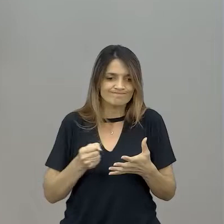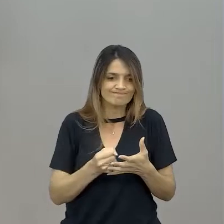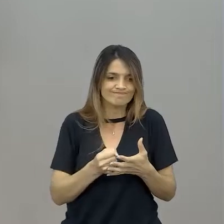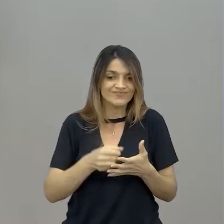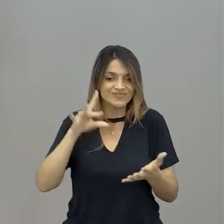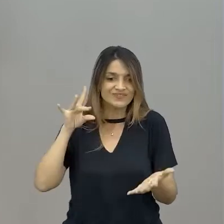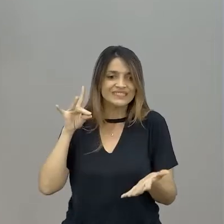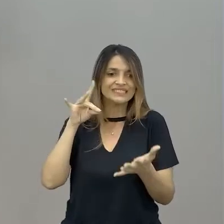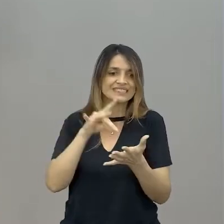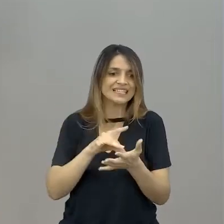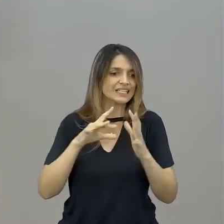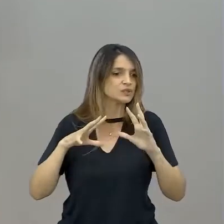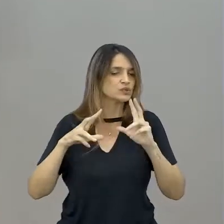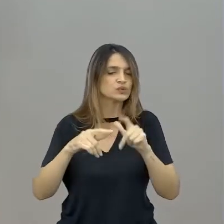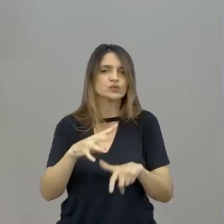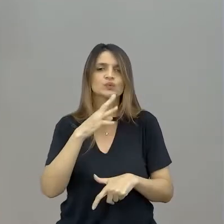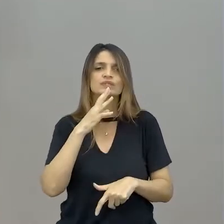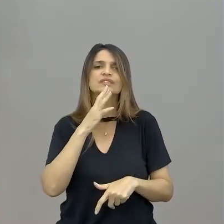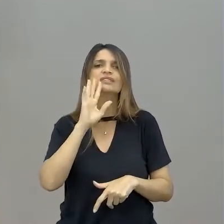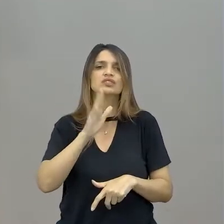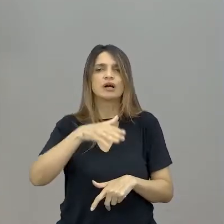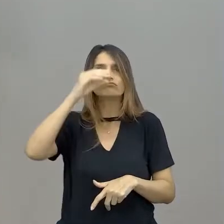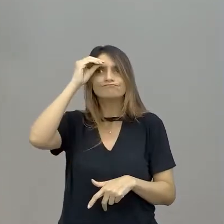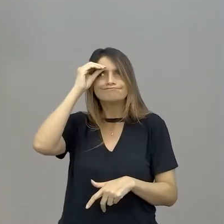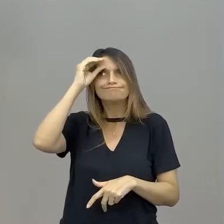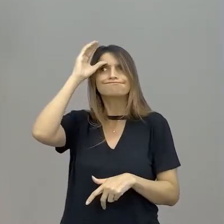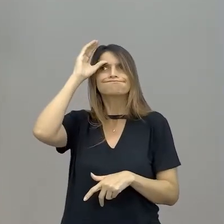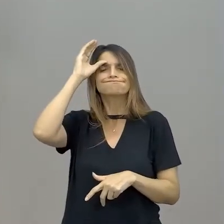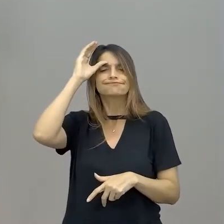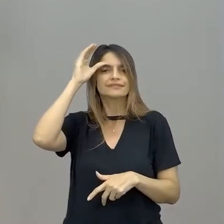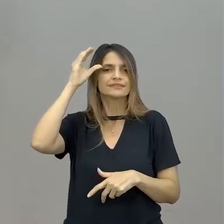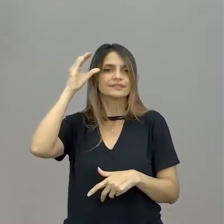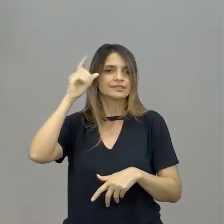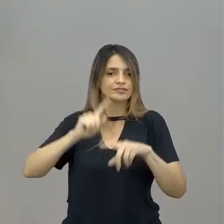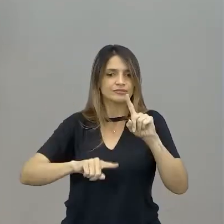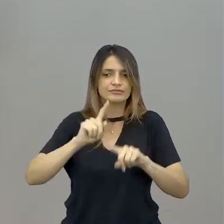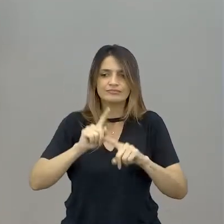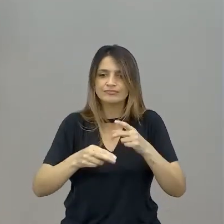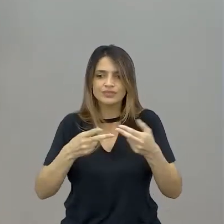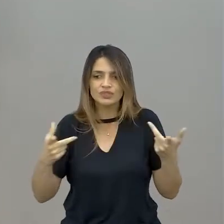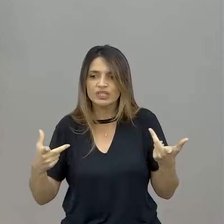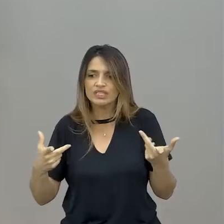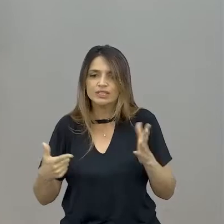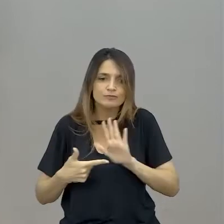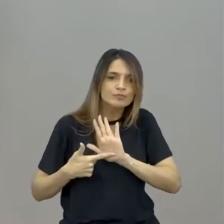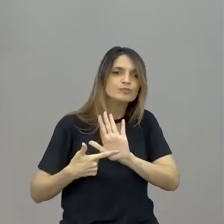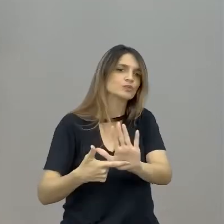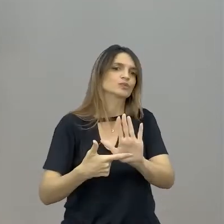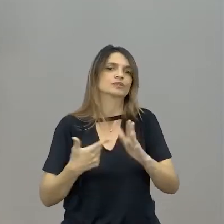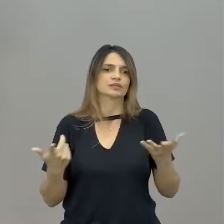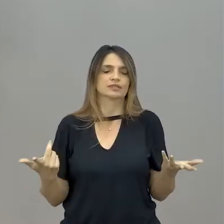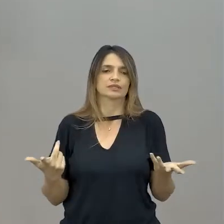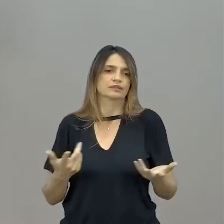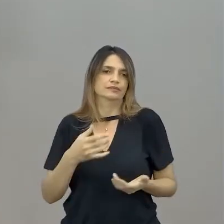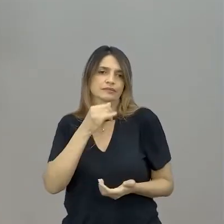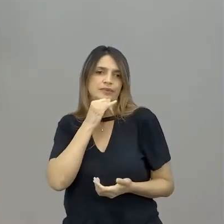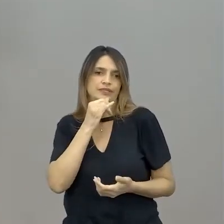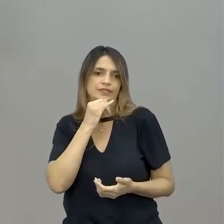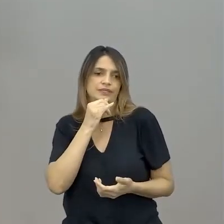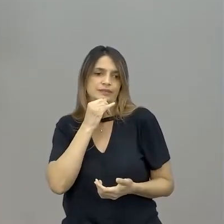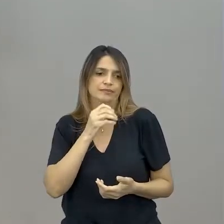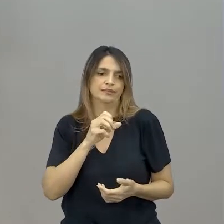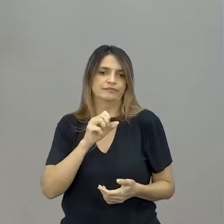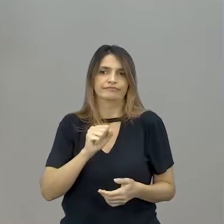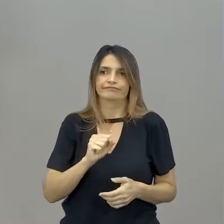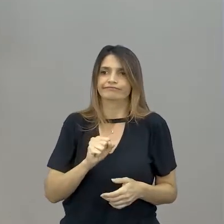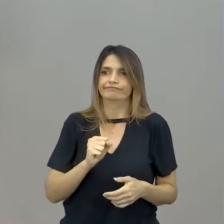aquilo que vocês conhecem, todo o seu conhecimento na materialidade. né? Então, vocês podem criar, de repente, um slogan